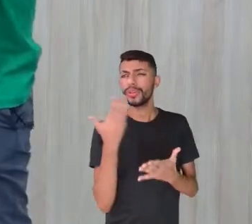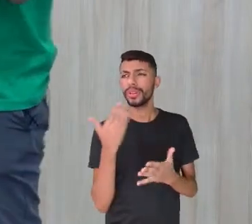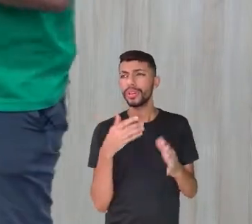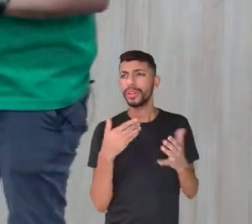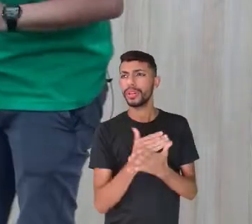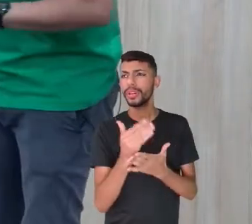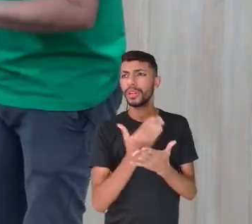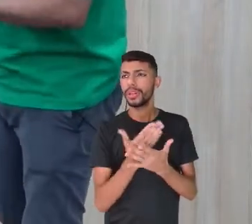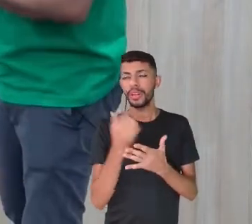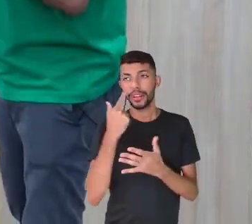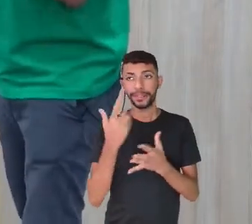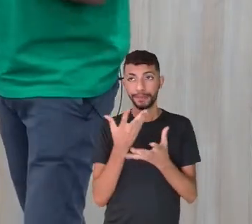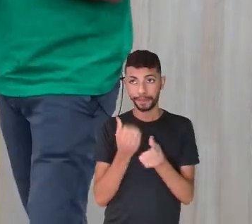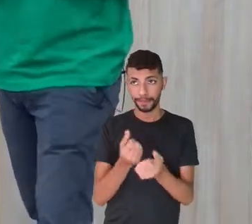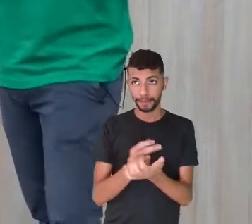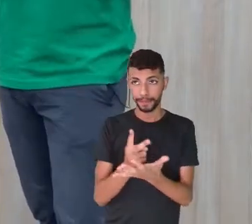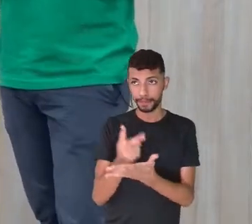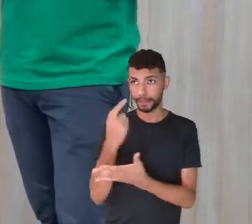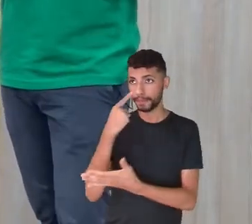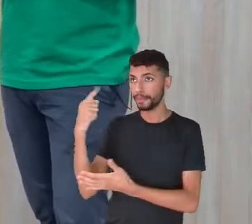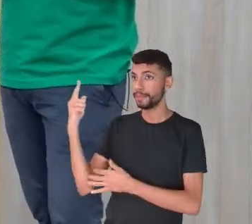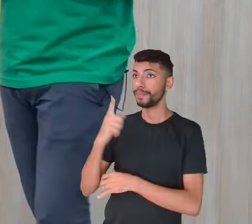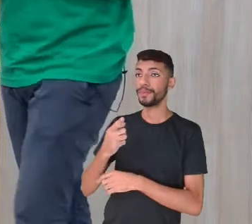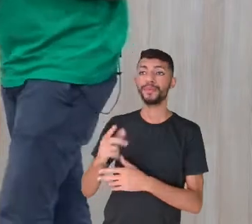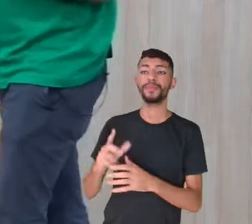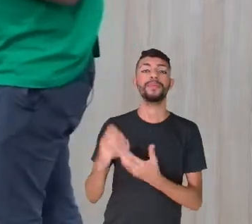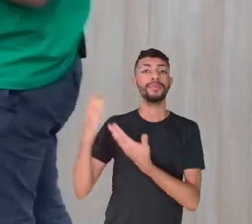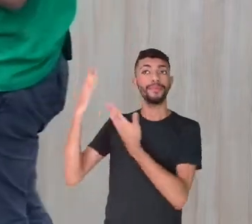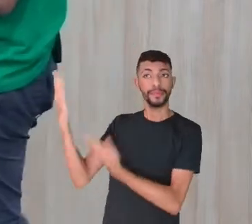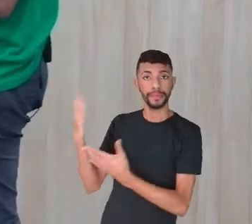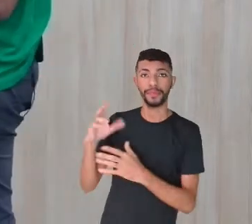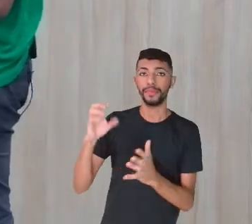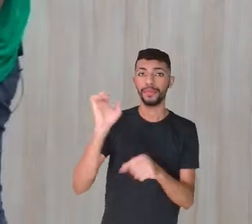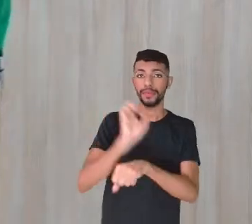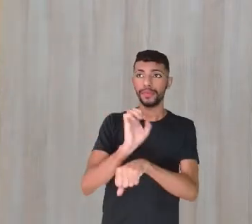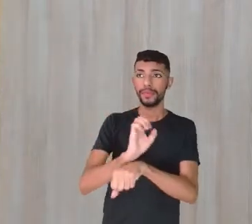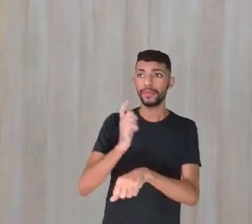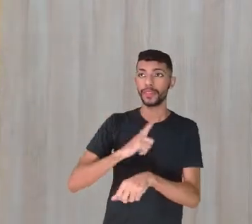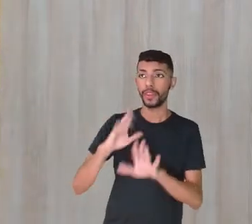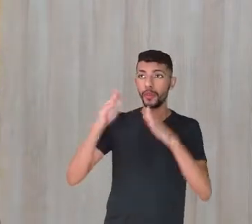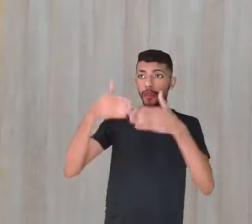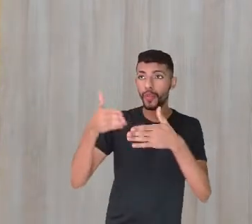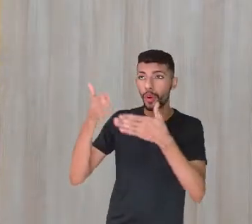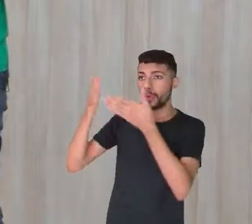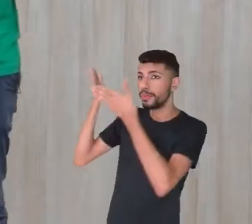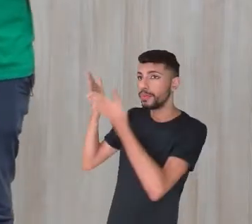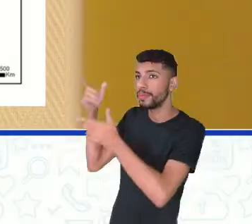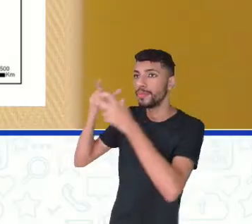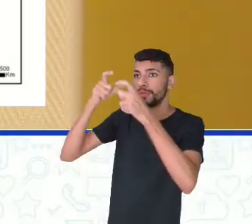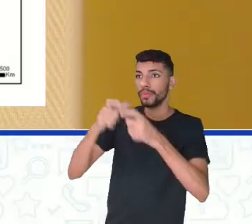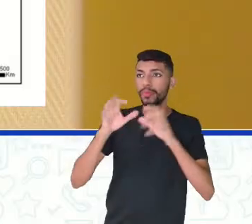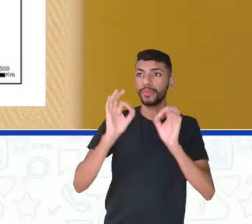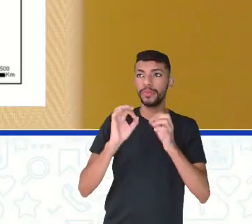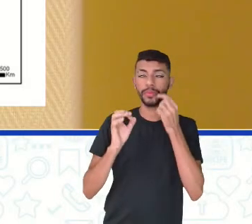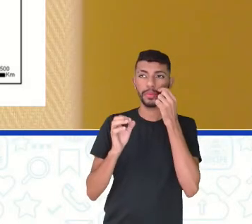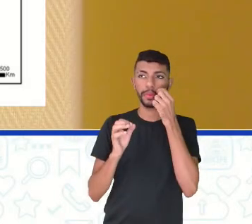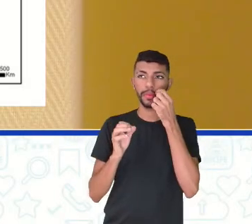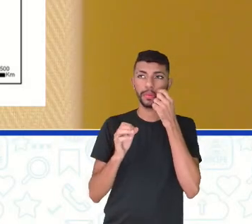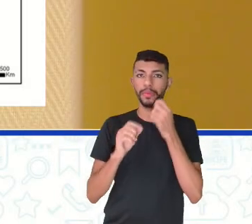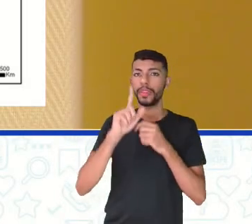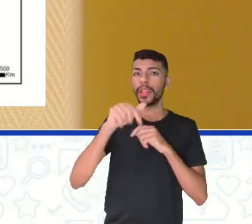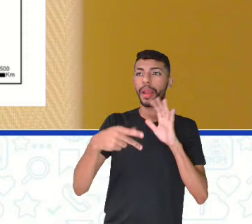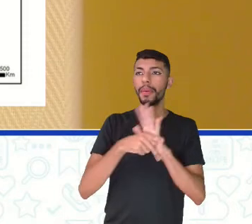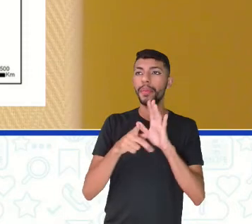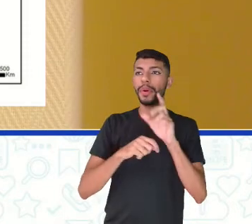tá? Vamos continuar aqui, ó. Lá em Minas Gerais, a gente tem um destaque para essa região aqui, que vai chegar na sua tela, que é